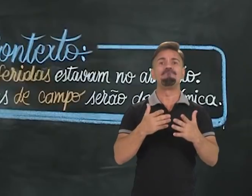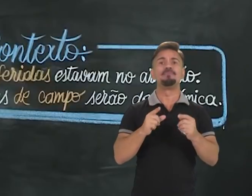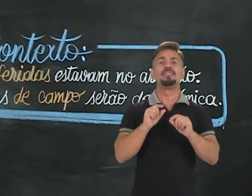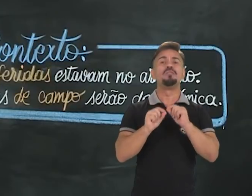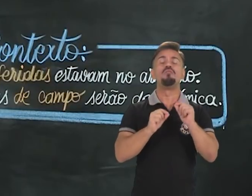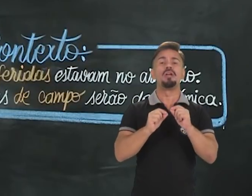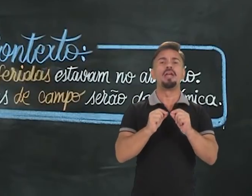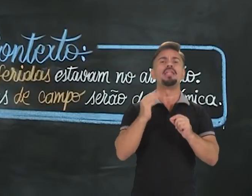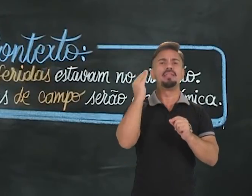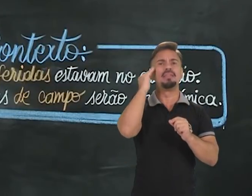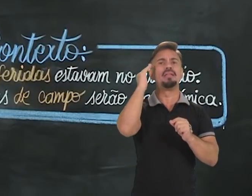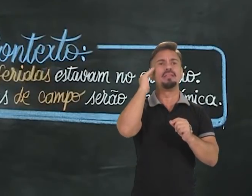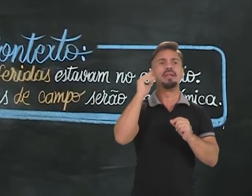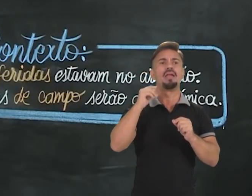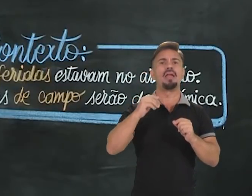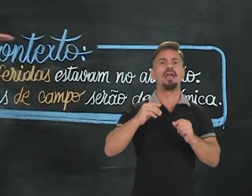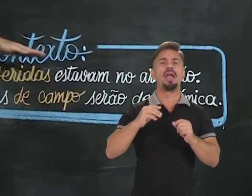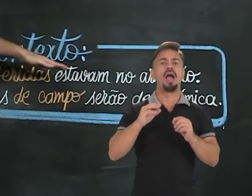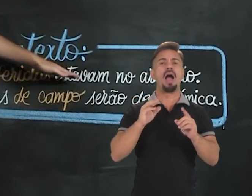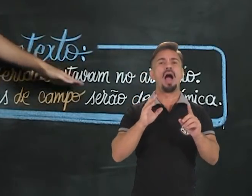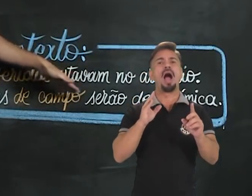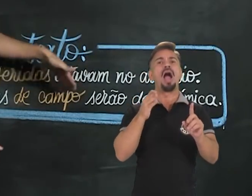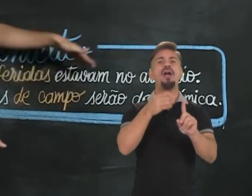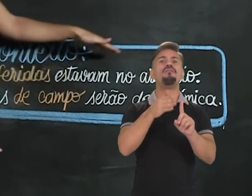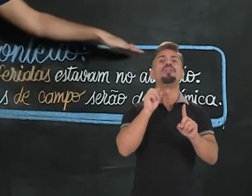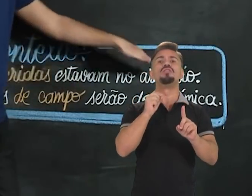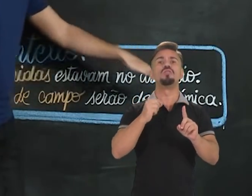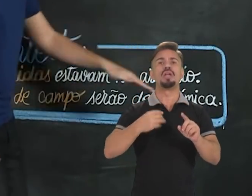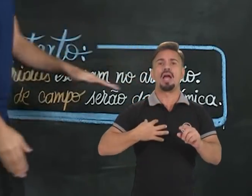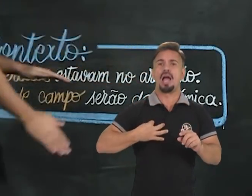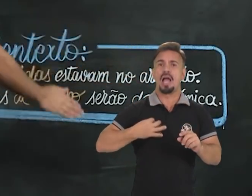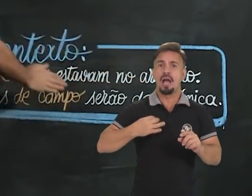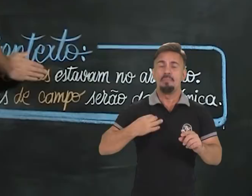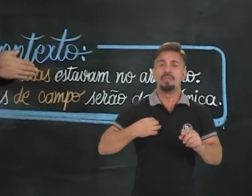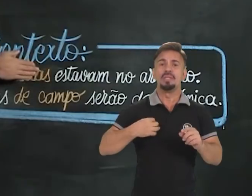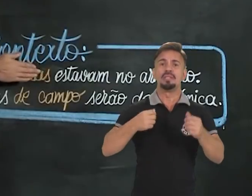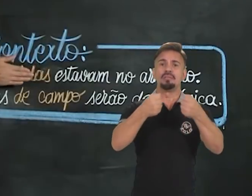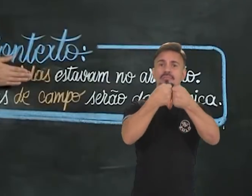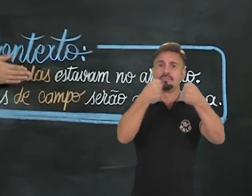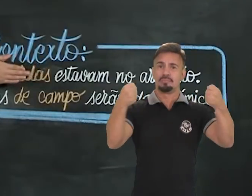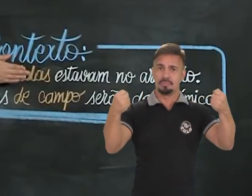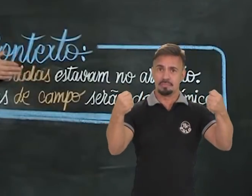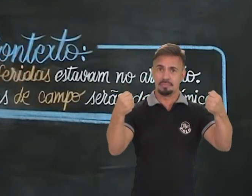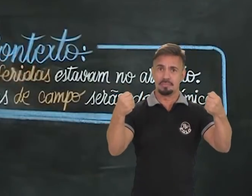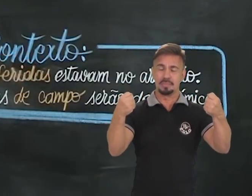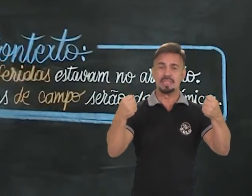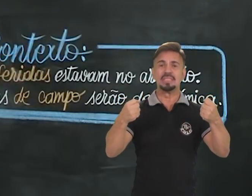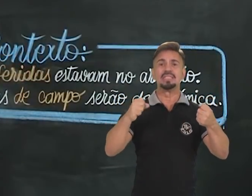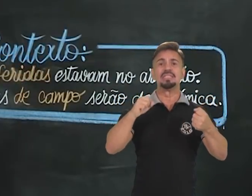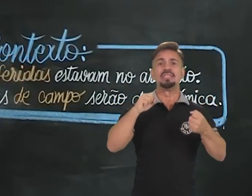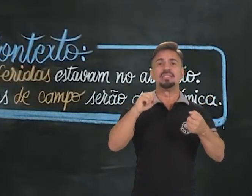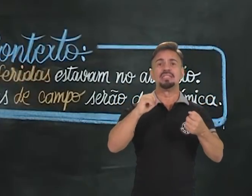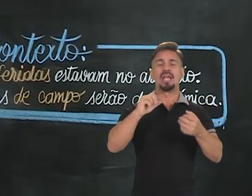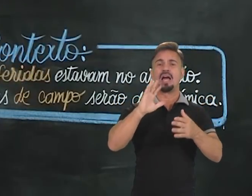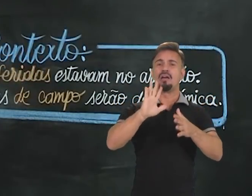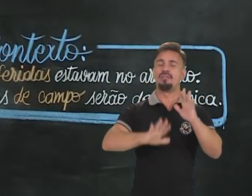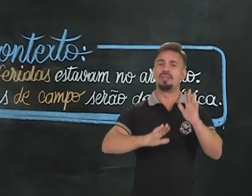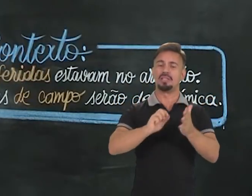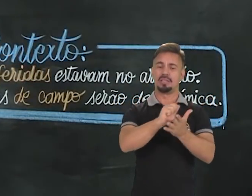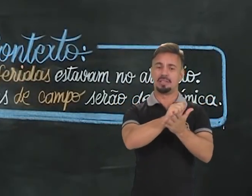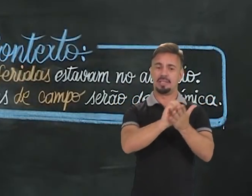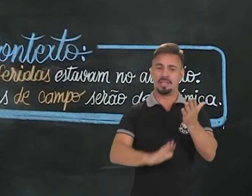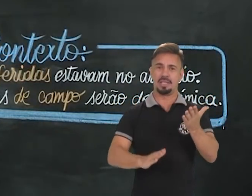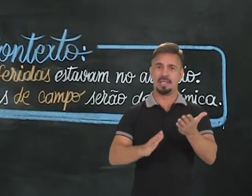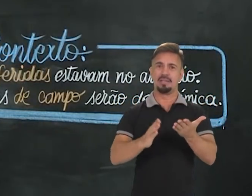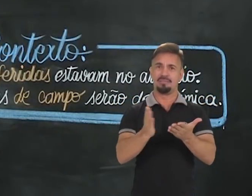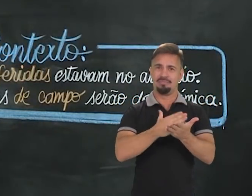que há uma referência a camisas que estavam no armário. Se eu retirar, e muitas vezes os exercícios do seu livro de